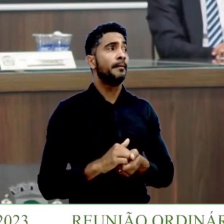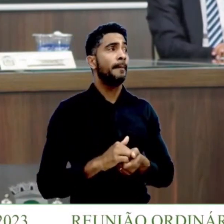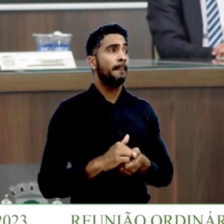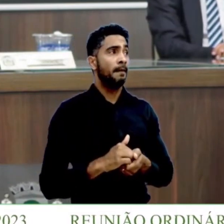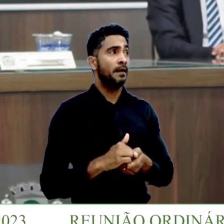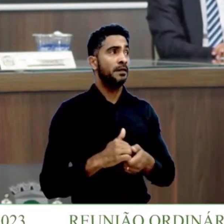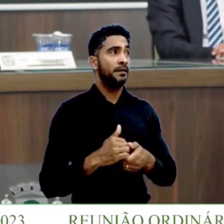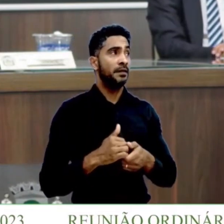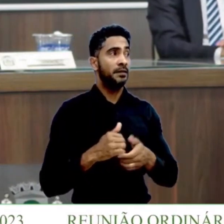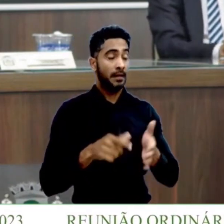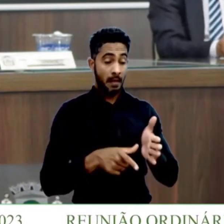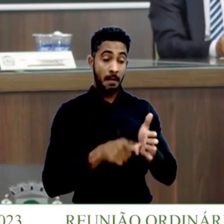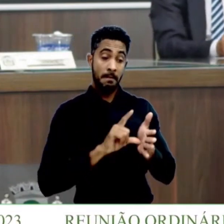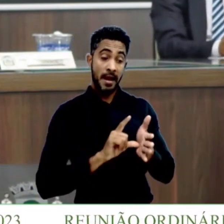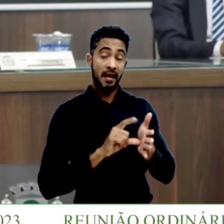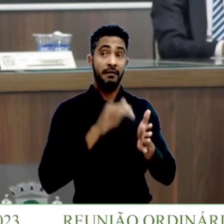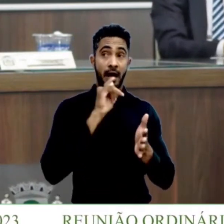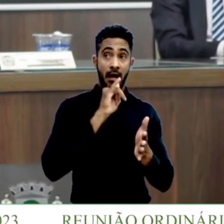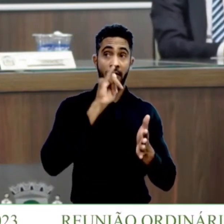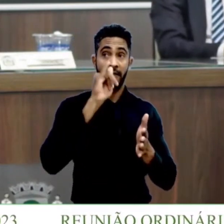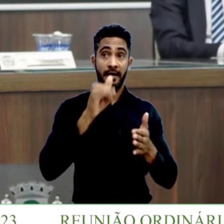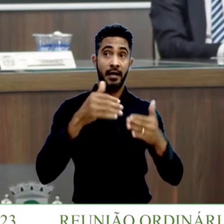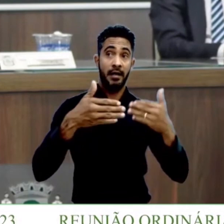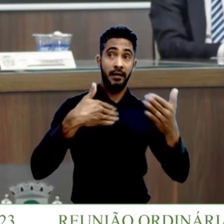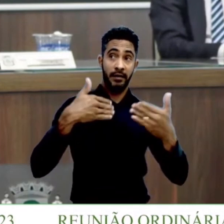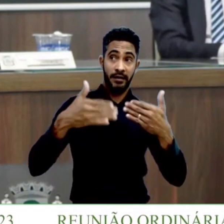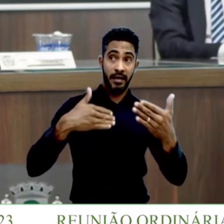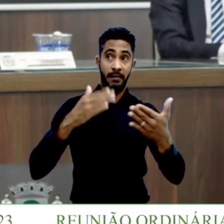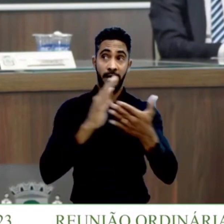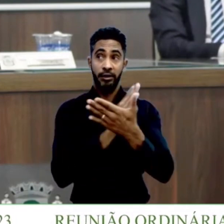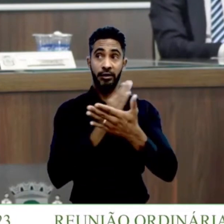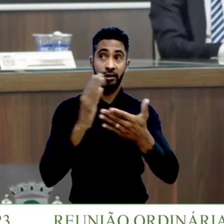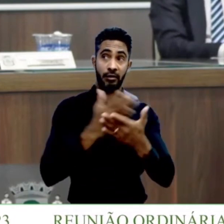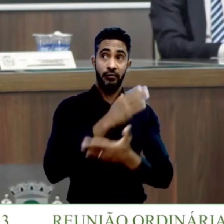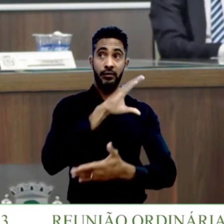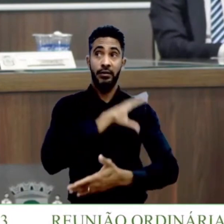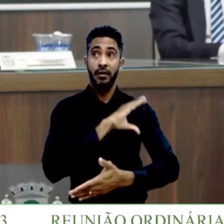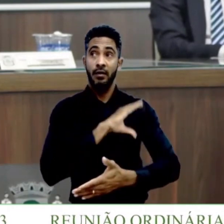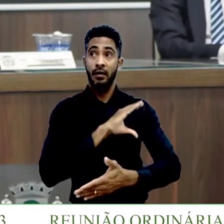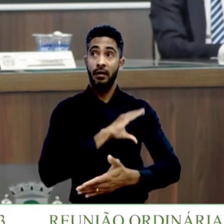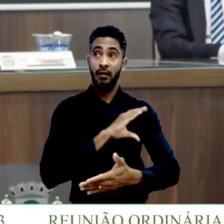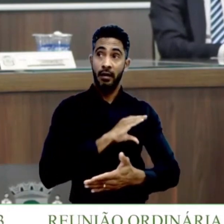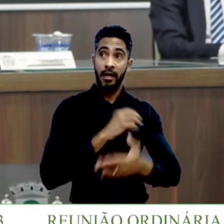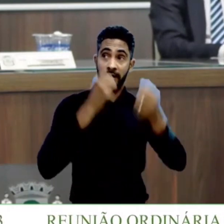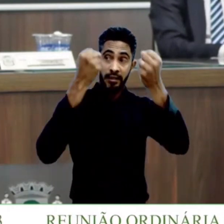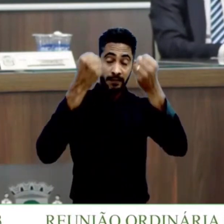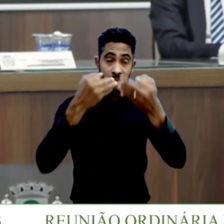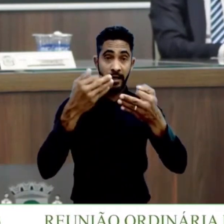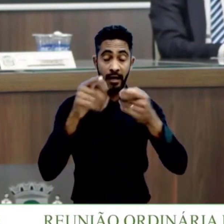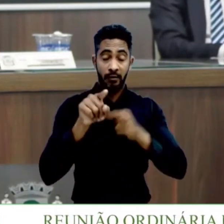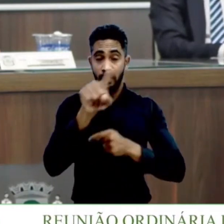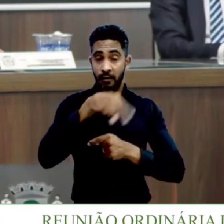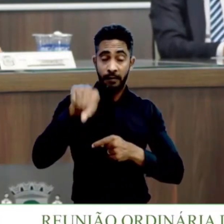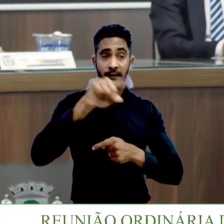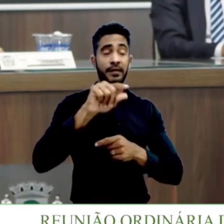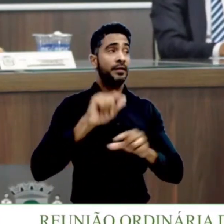fez essa prévia aí desse debate de alguns colegas que exporam para vocês.